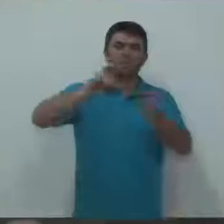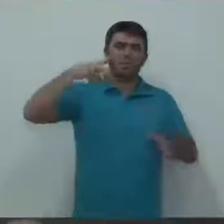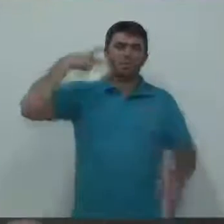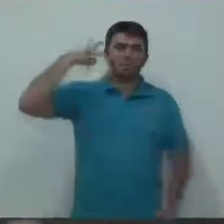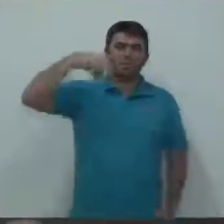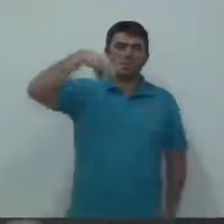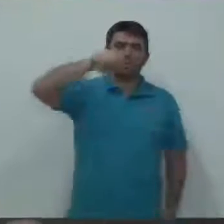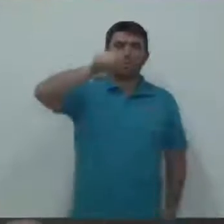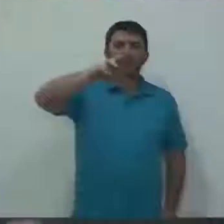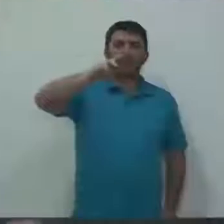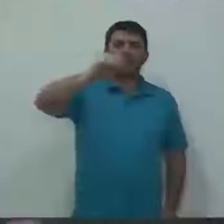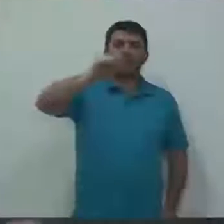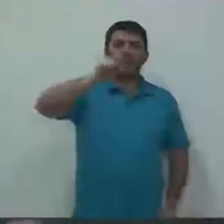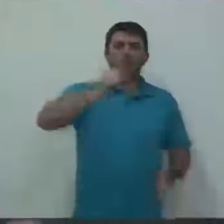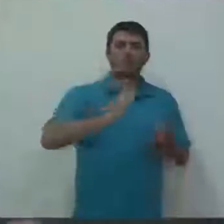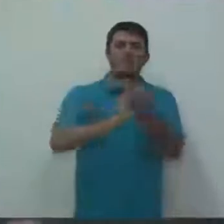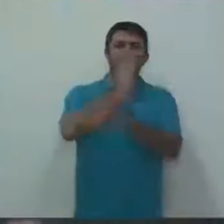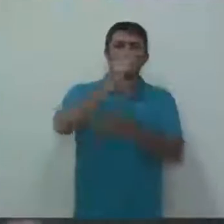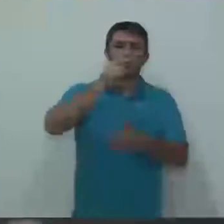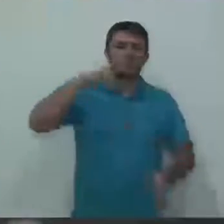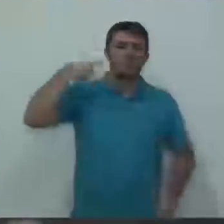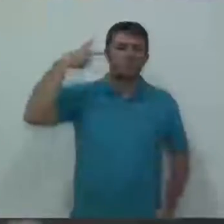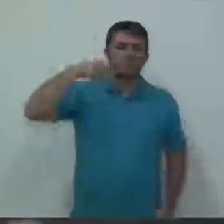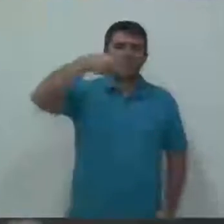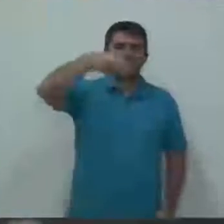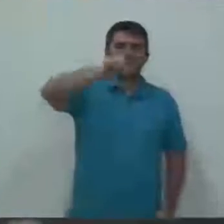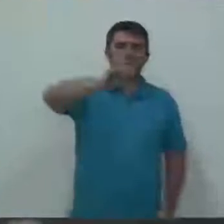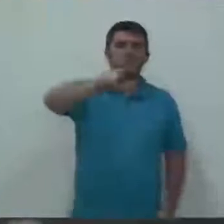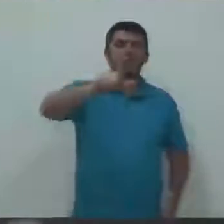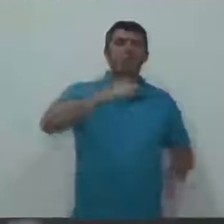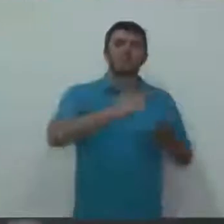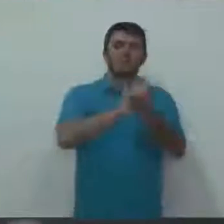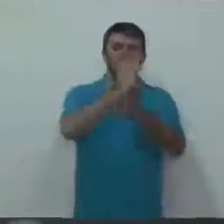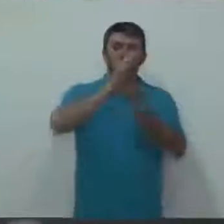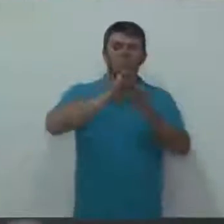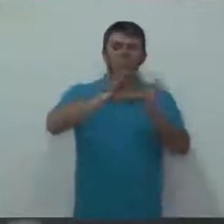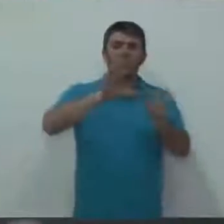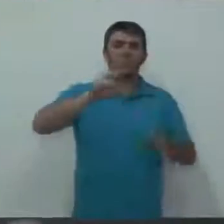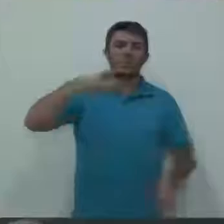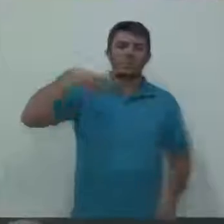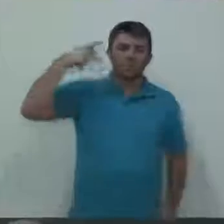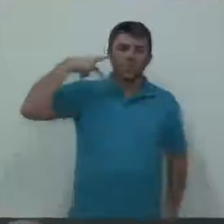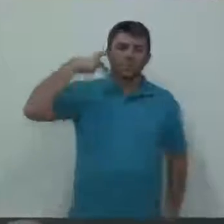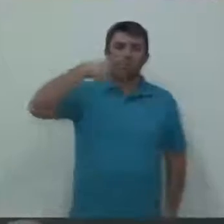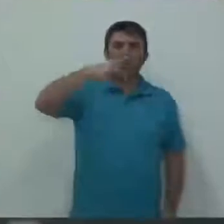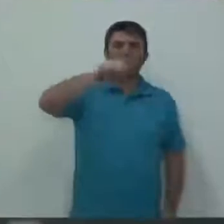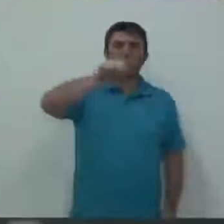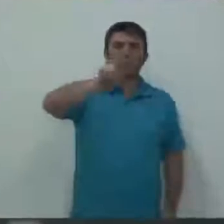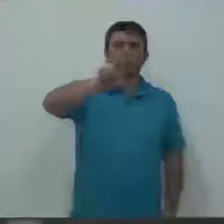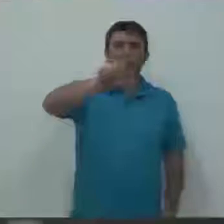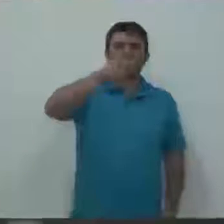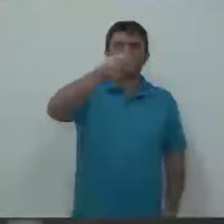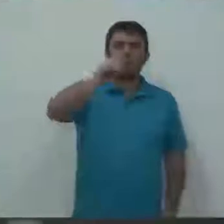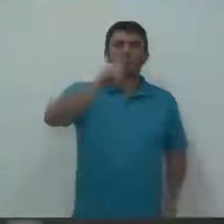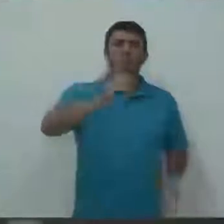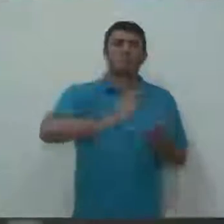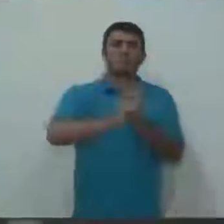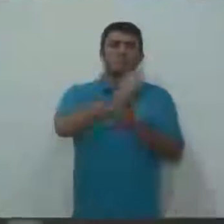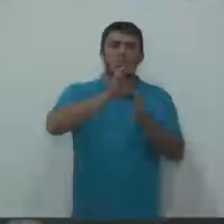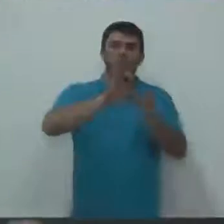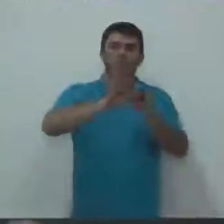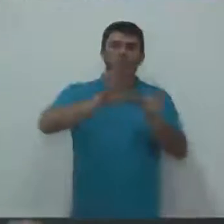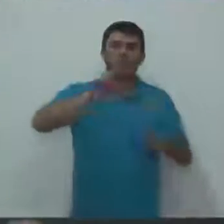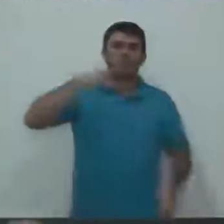Aprovo. Vereador Del Ramos. Aprovo. Vereador Paulinho Palmeira. Aprovo.